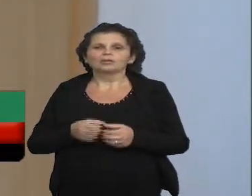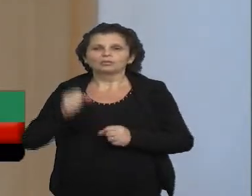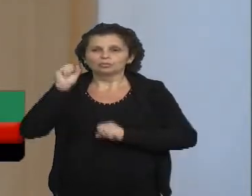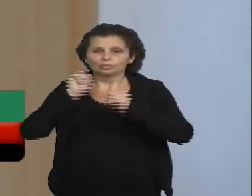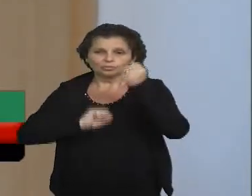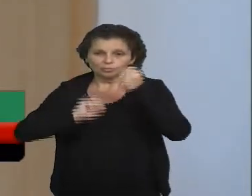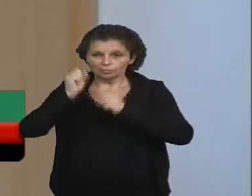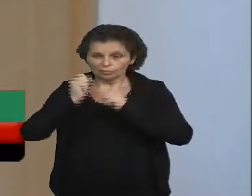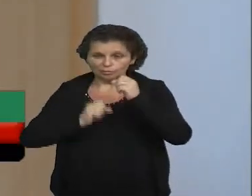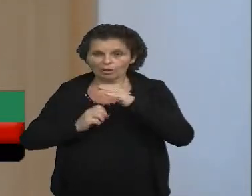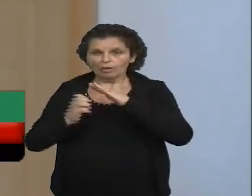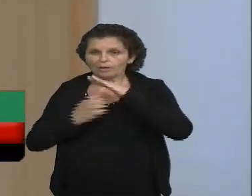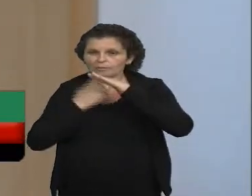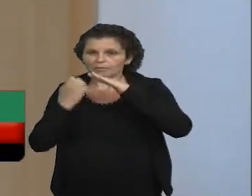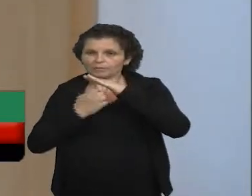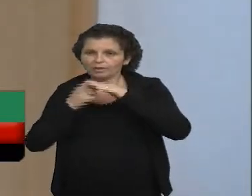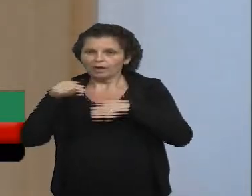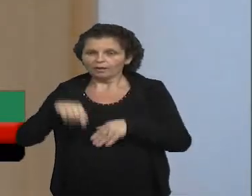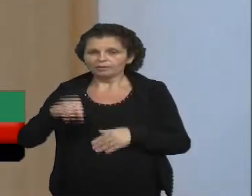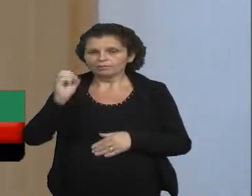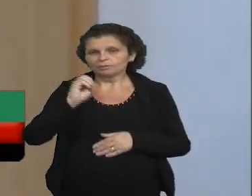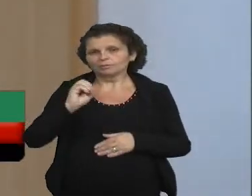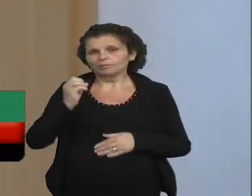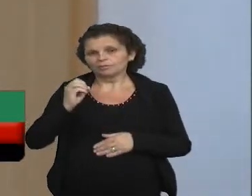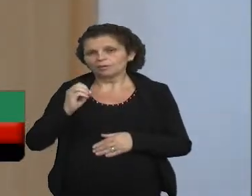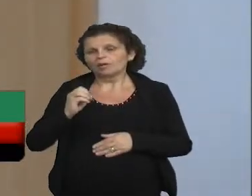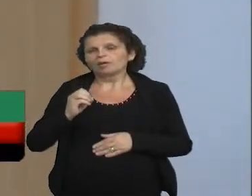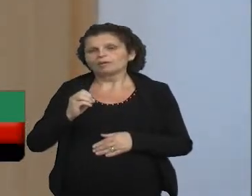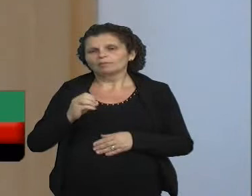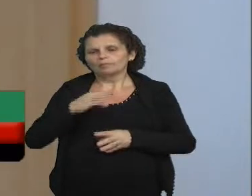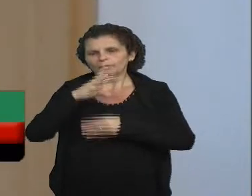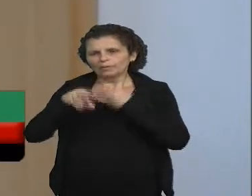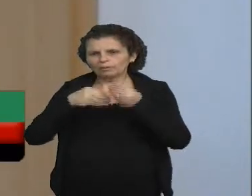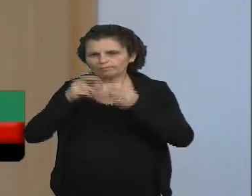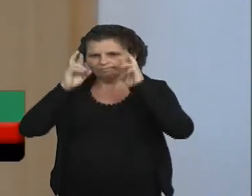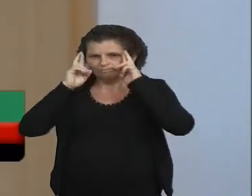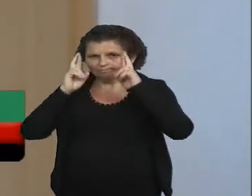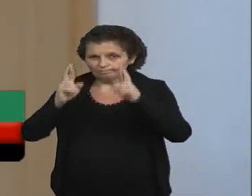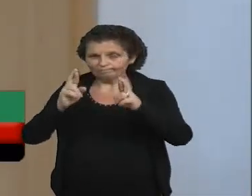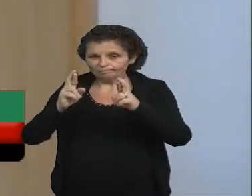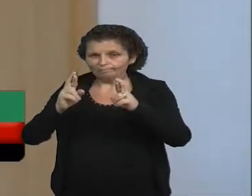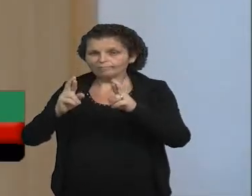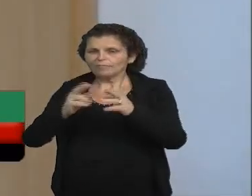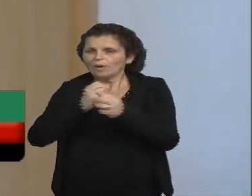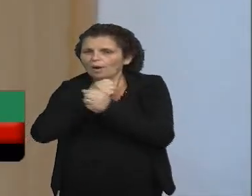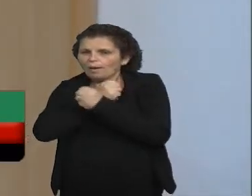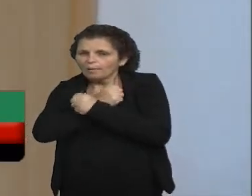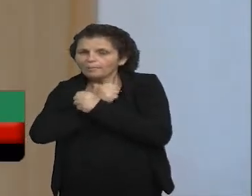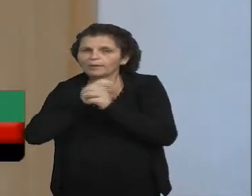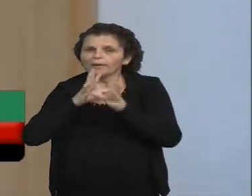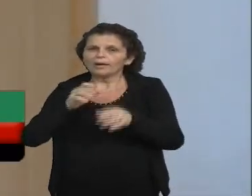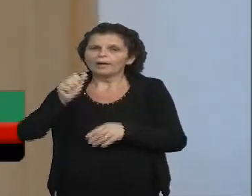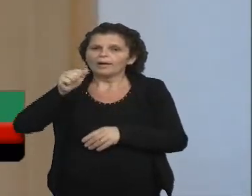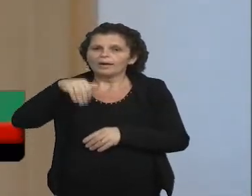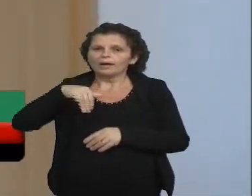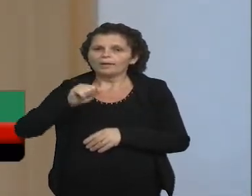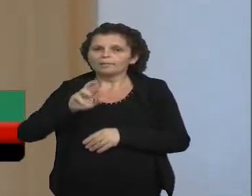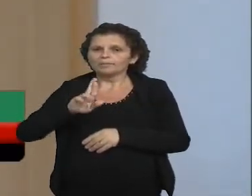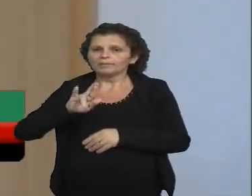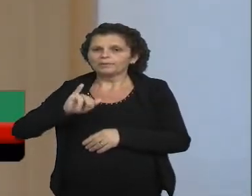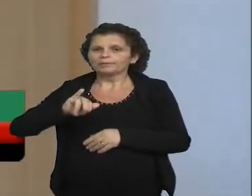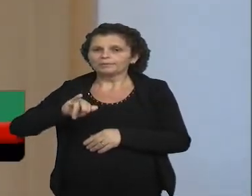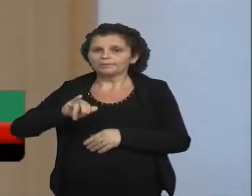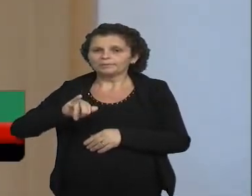e Empresarial de Osasco é uma entidade que merece todo o nosso respeito. Né? Eu vou mandar um abraço ao Amir, atual presidente